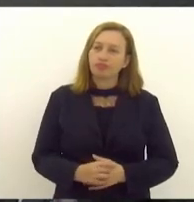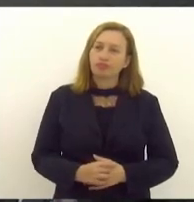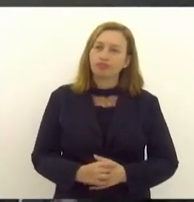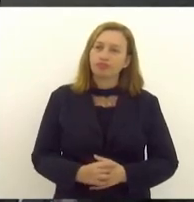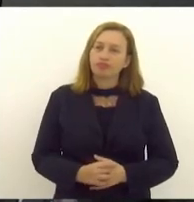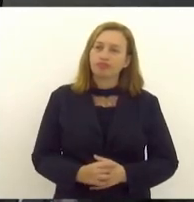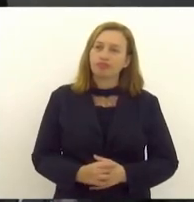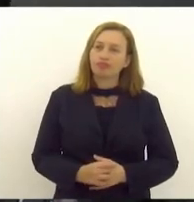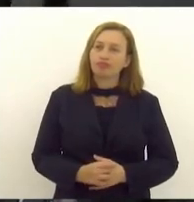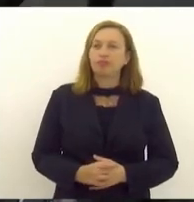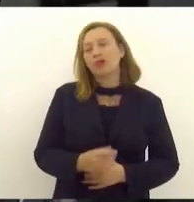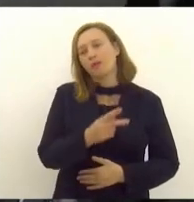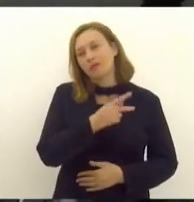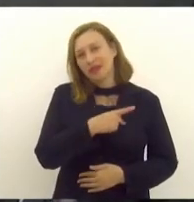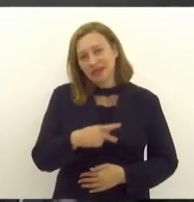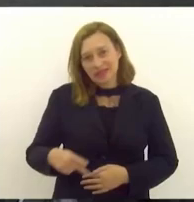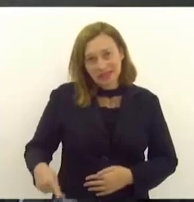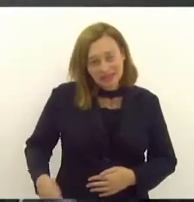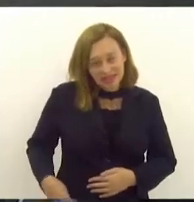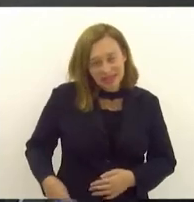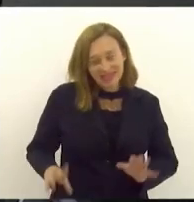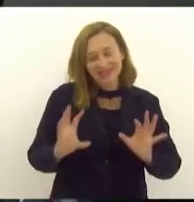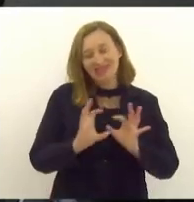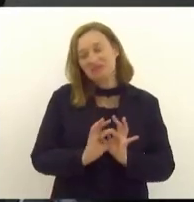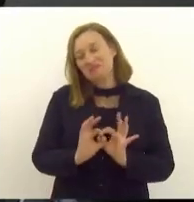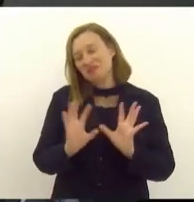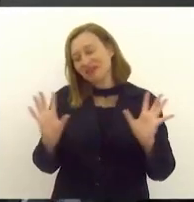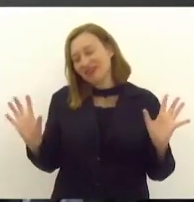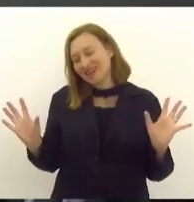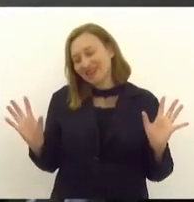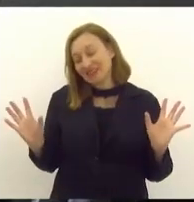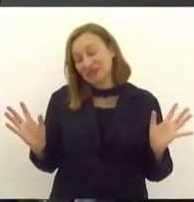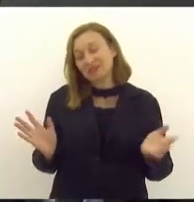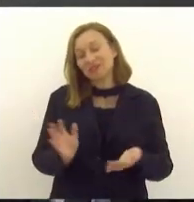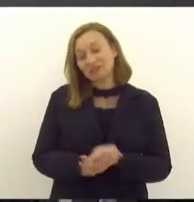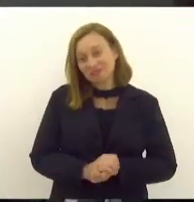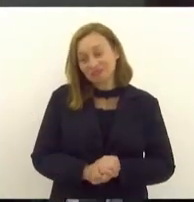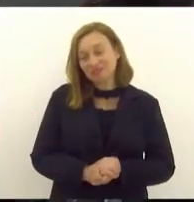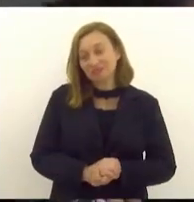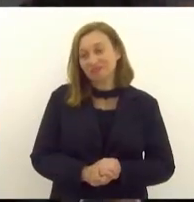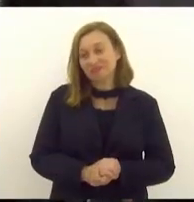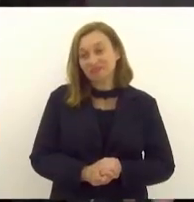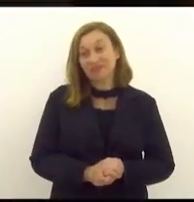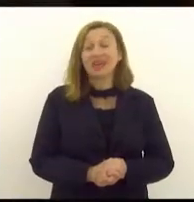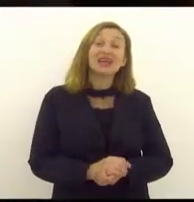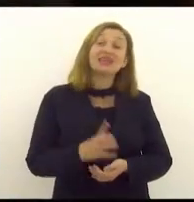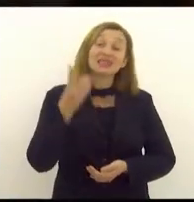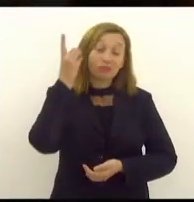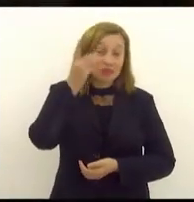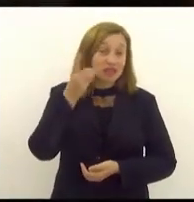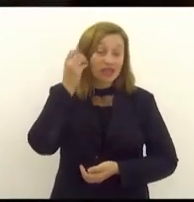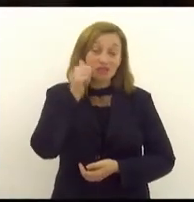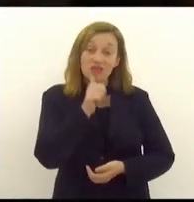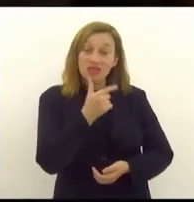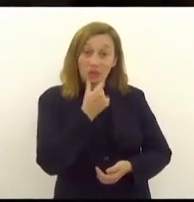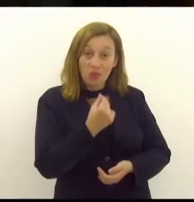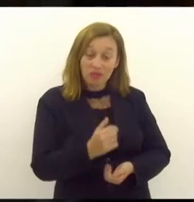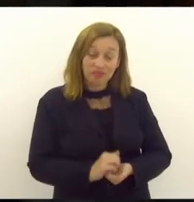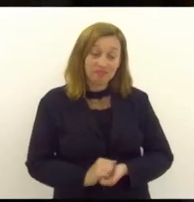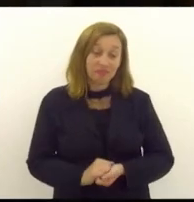Presidente democrático olha deputados e deputados